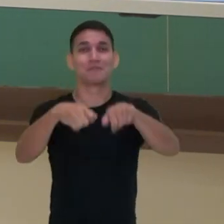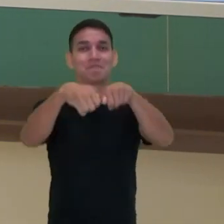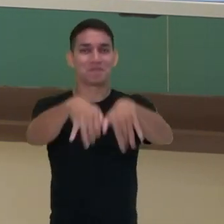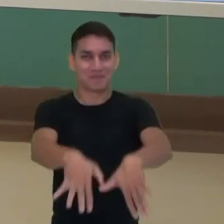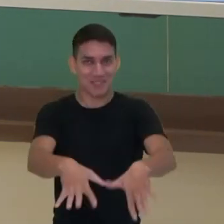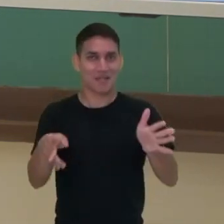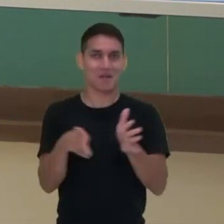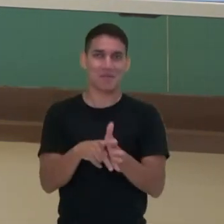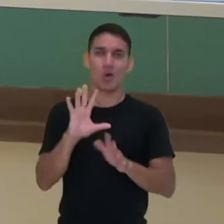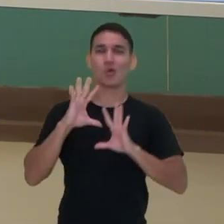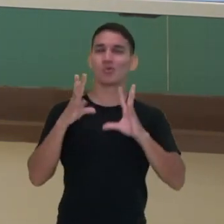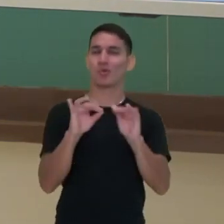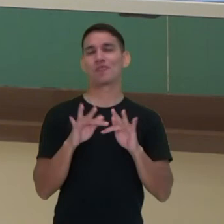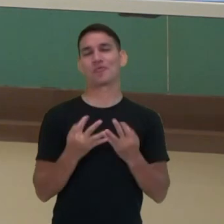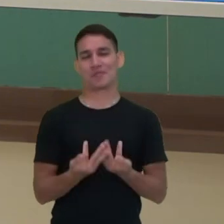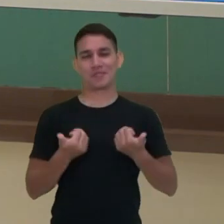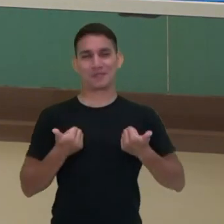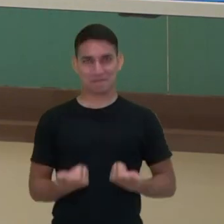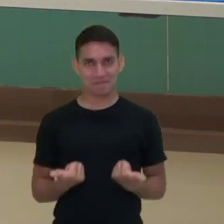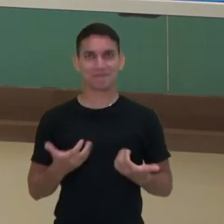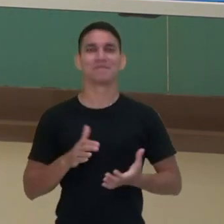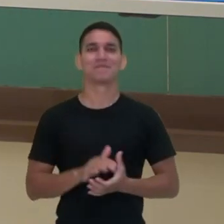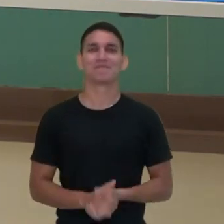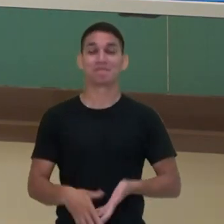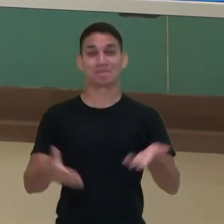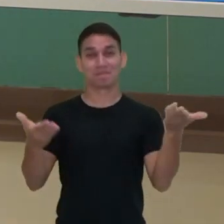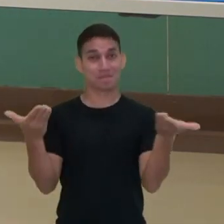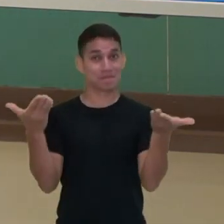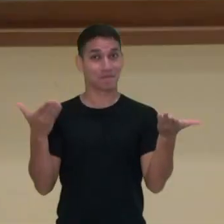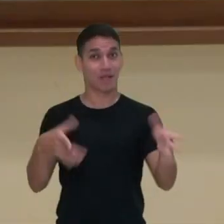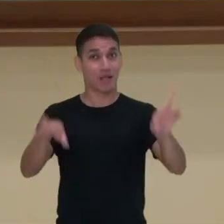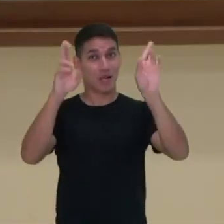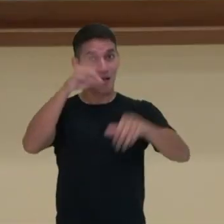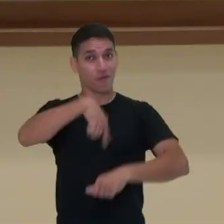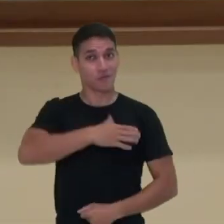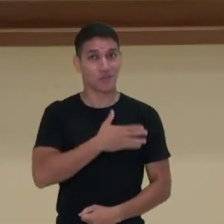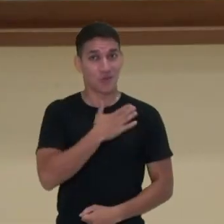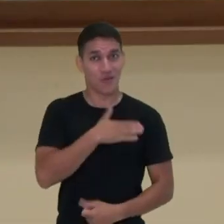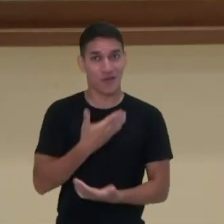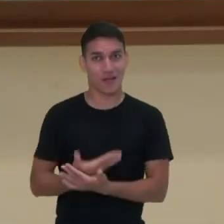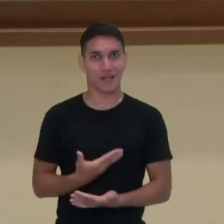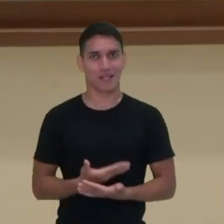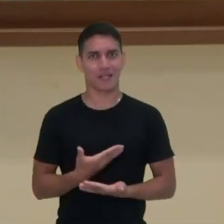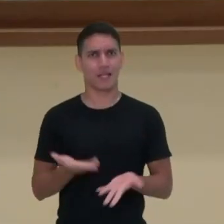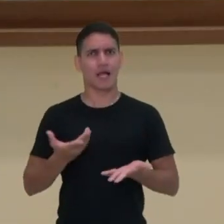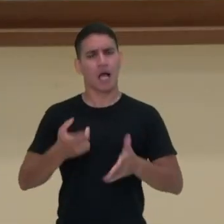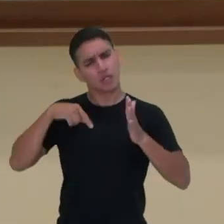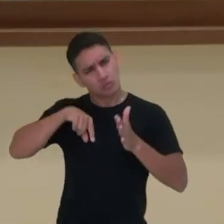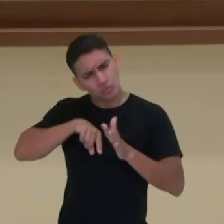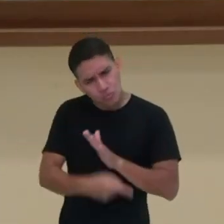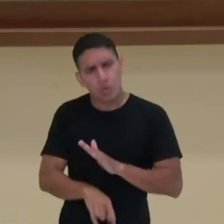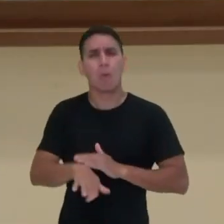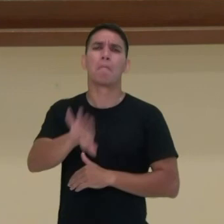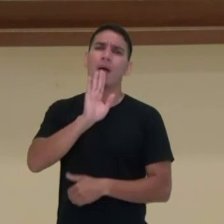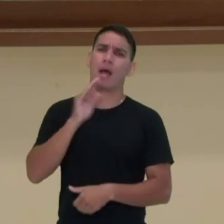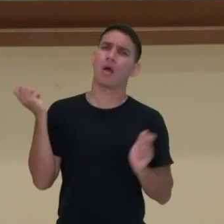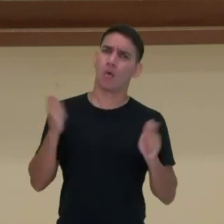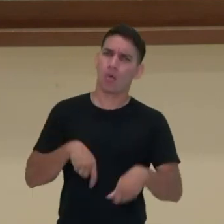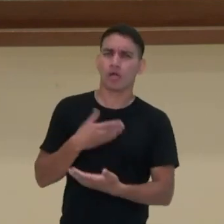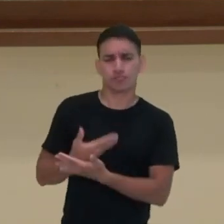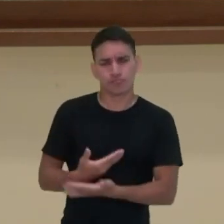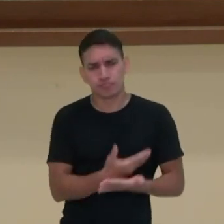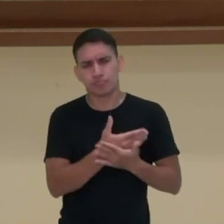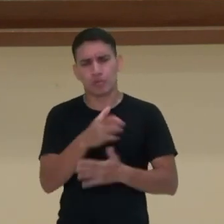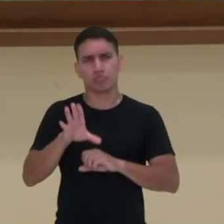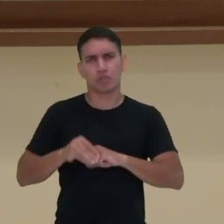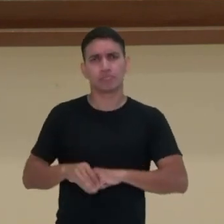histórico de toda uma família. Beleza? Galera, espero que vocês tenham gostado dessa aula. Dá para aprofundar cada vez mais, dá para se exercitar,